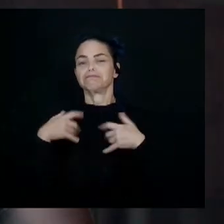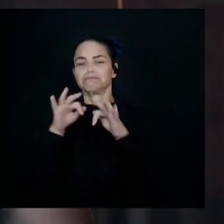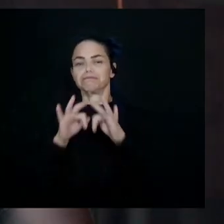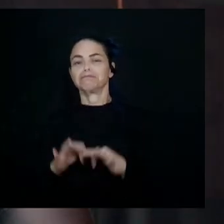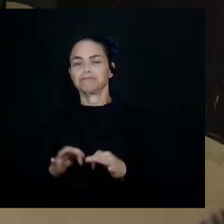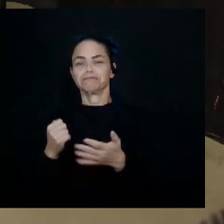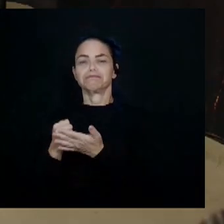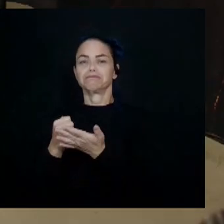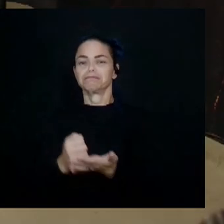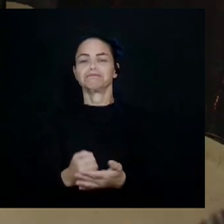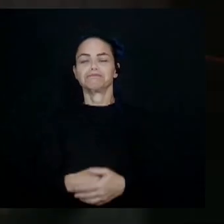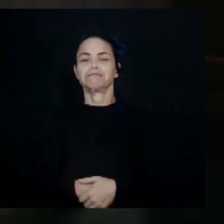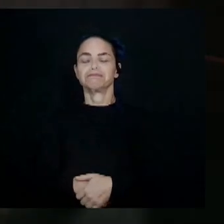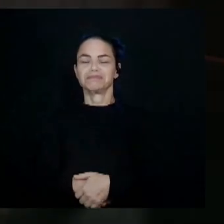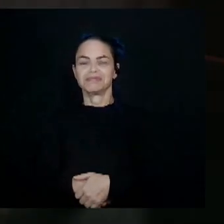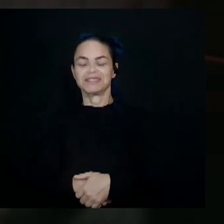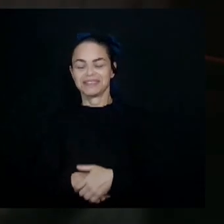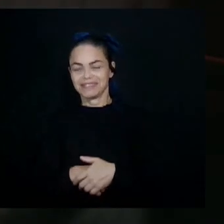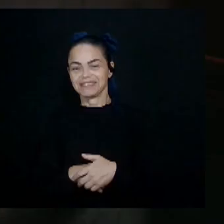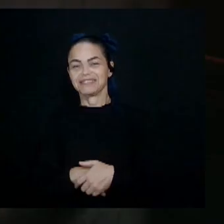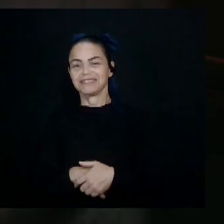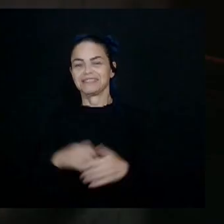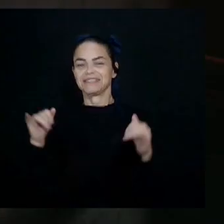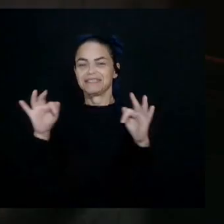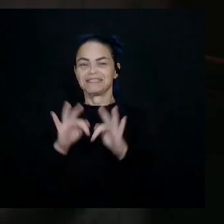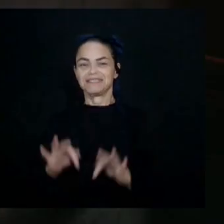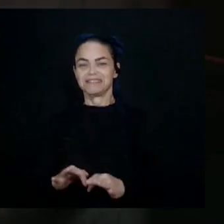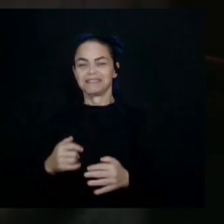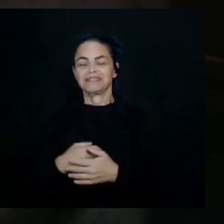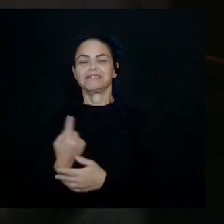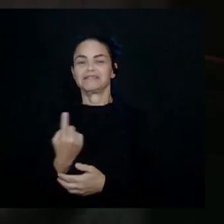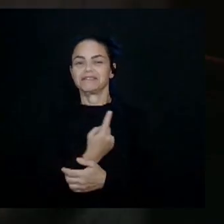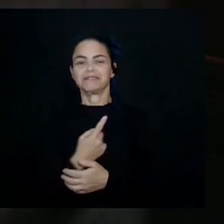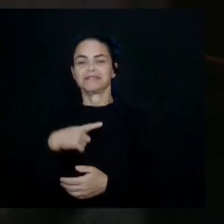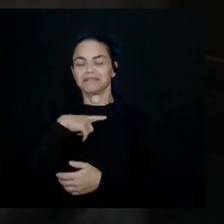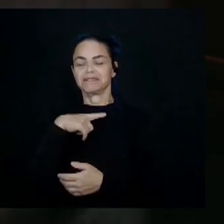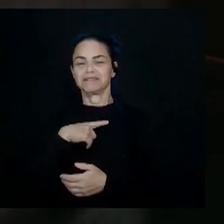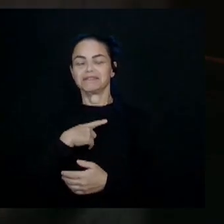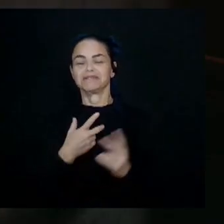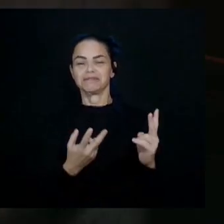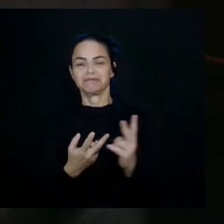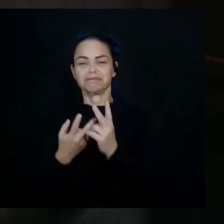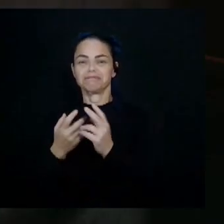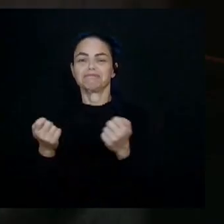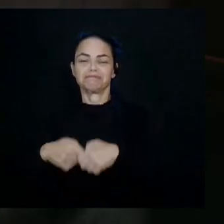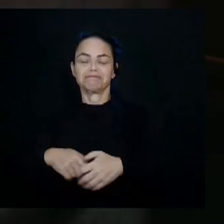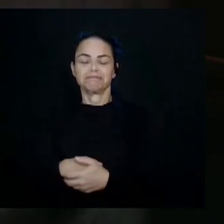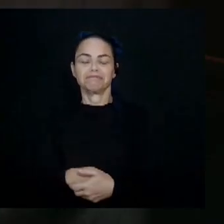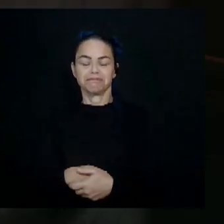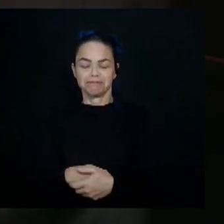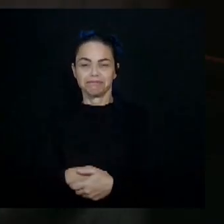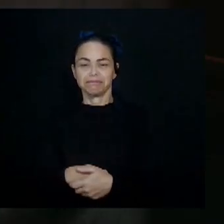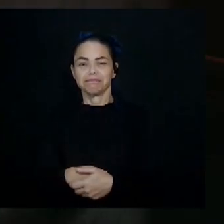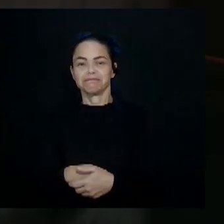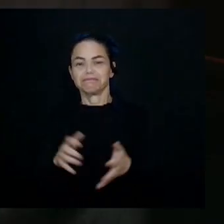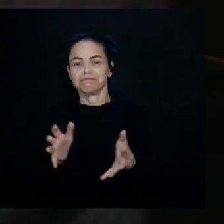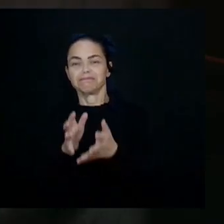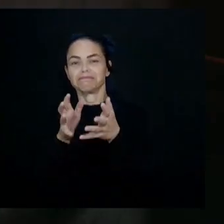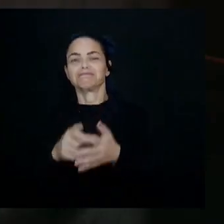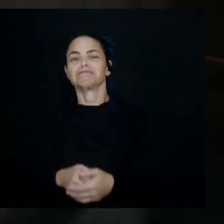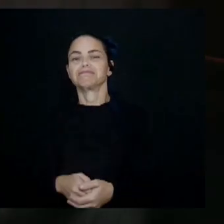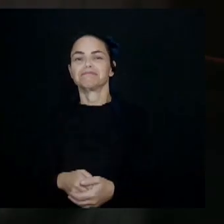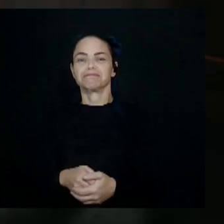isso. Feliz ficamos nós, né, de ter vocês aqui e poder colaborar de alguma forma